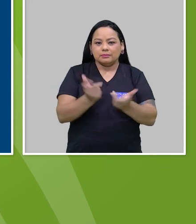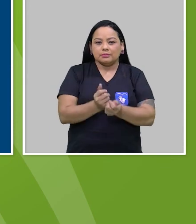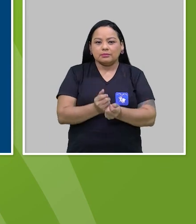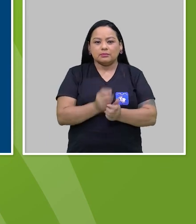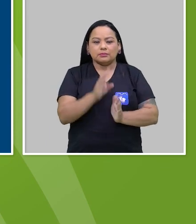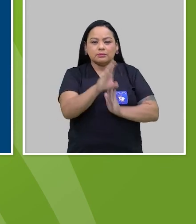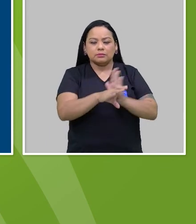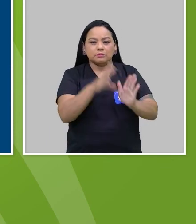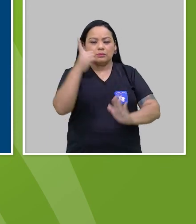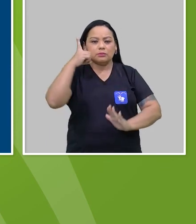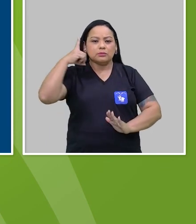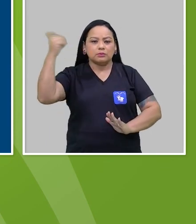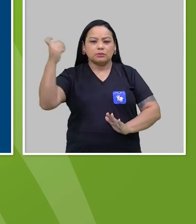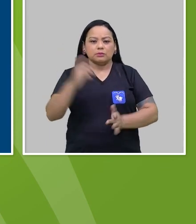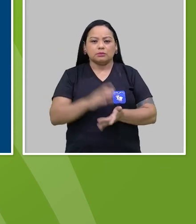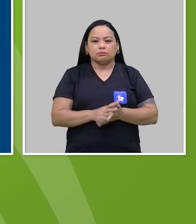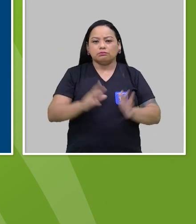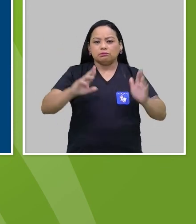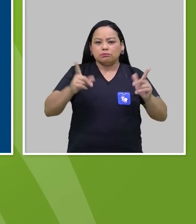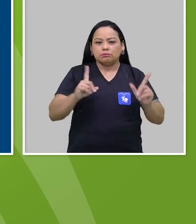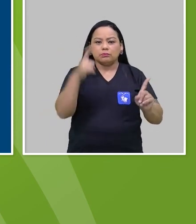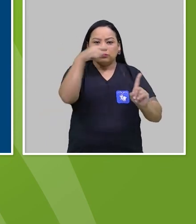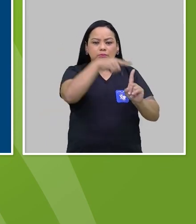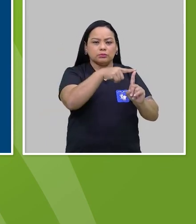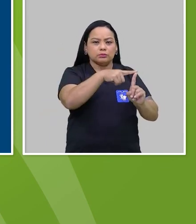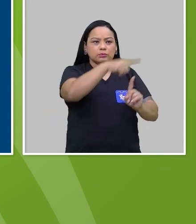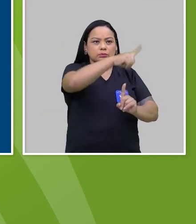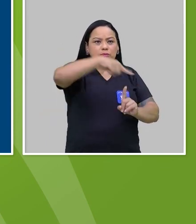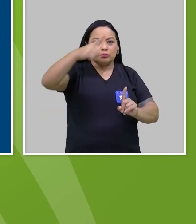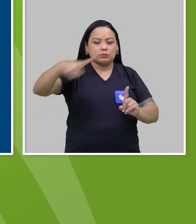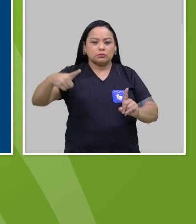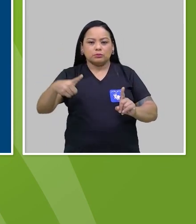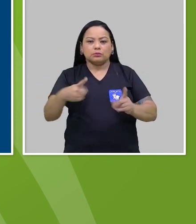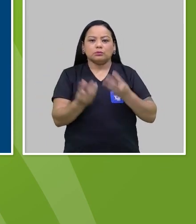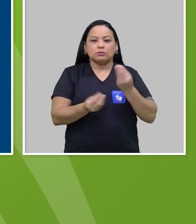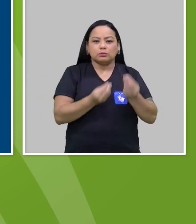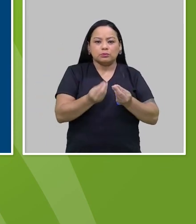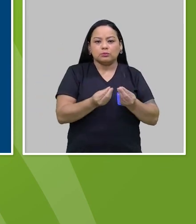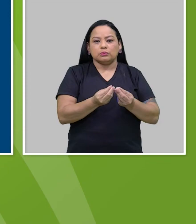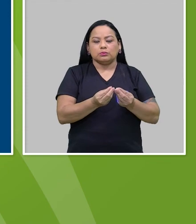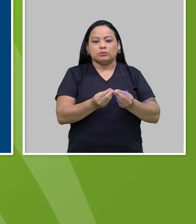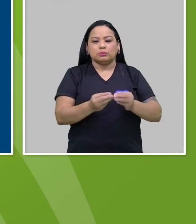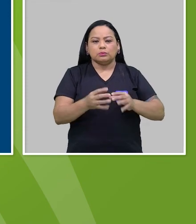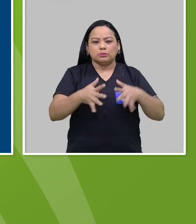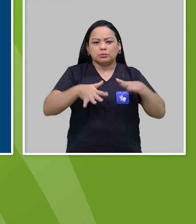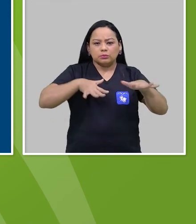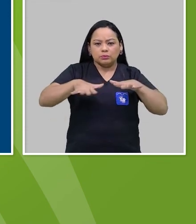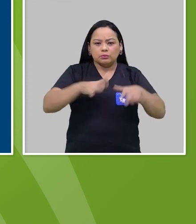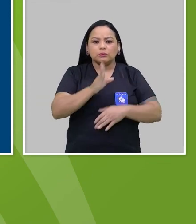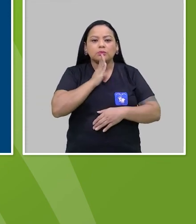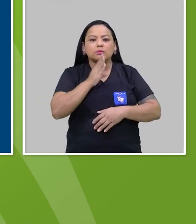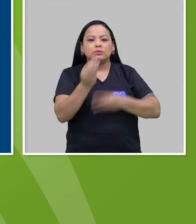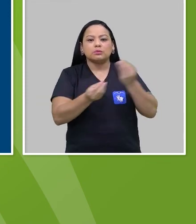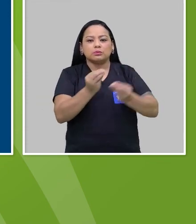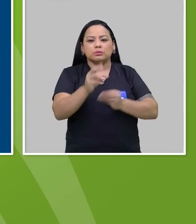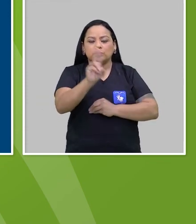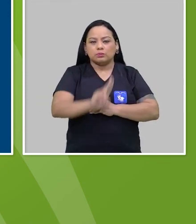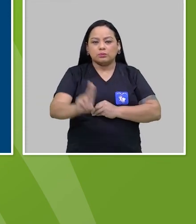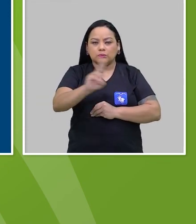Habilidades: conceituar o som, diferenciar os tipos de ondas mecânicas e conhecer